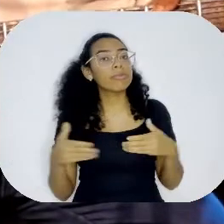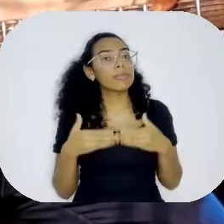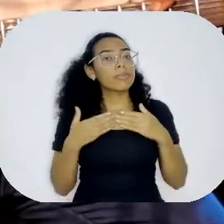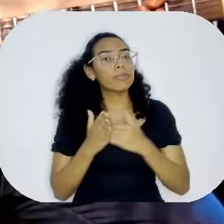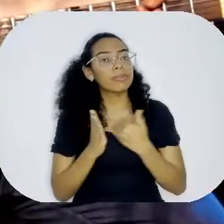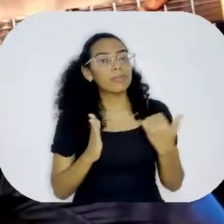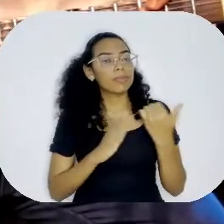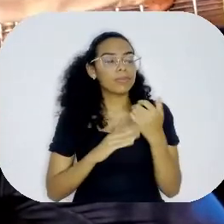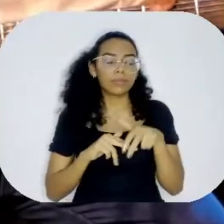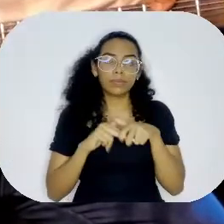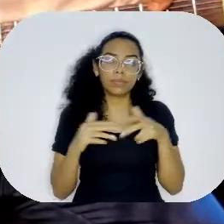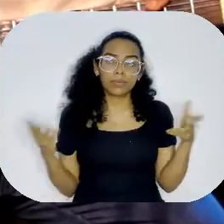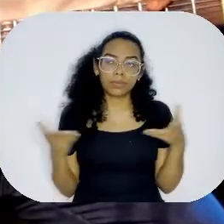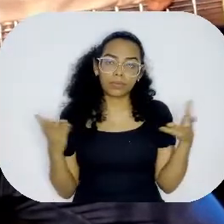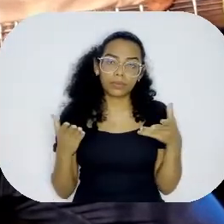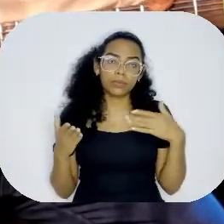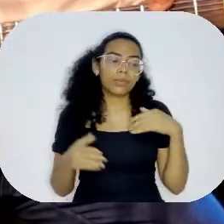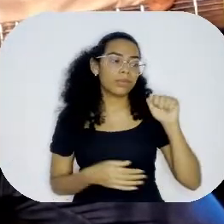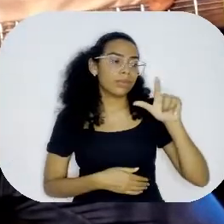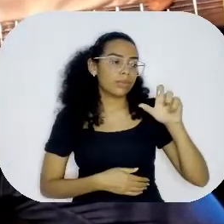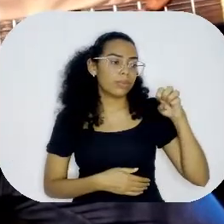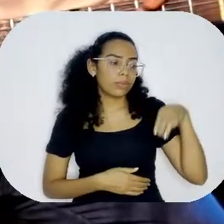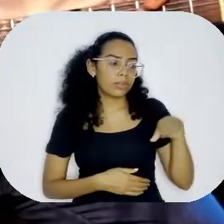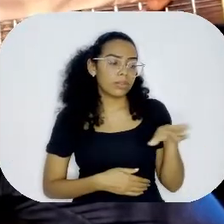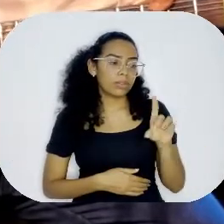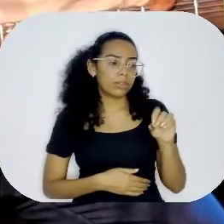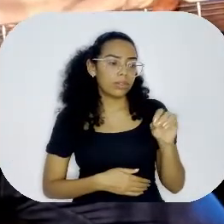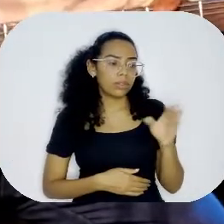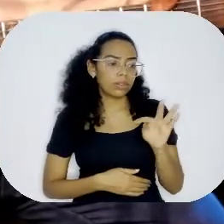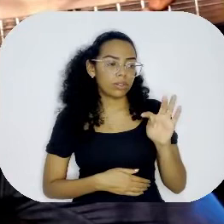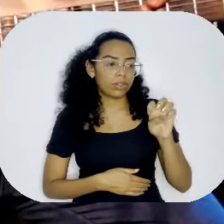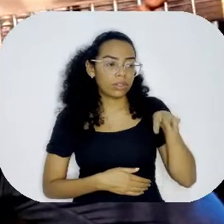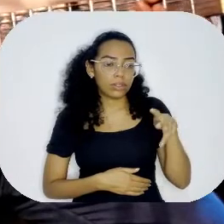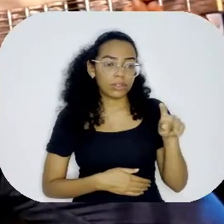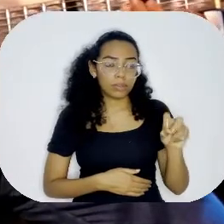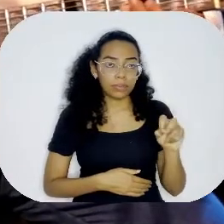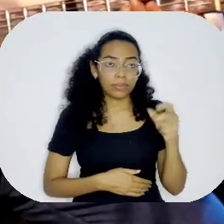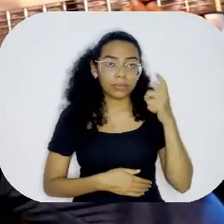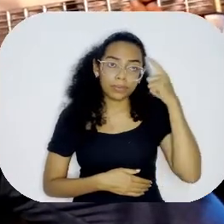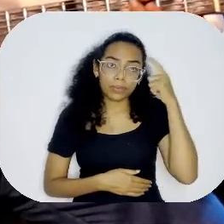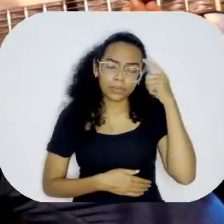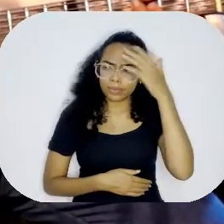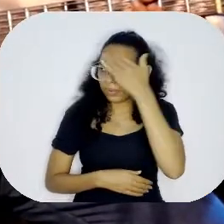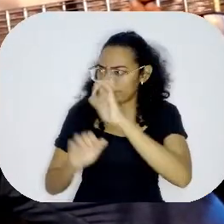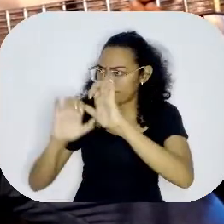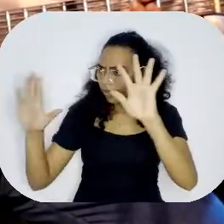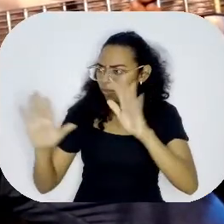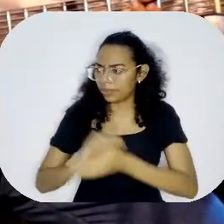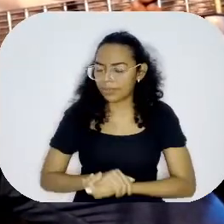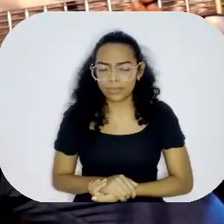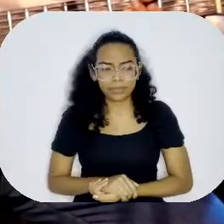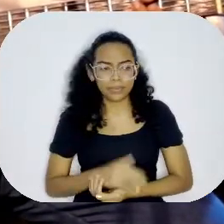você não sei o quê. Então nós vamos abrir uma sessão aqui nesse ensaio do Além do Tempo para fazer o Solencanto em português e em sueco. Entendeu o que eu falei,